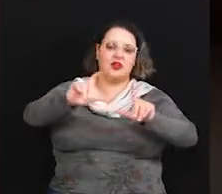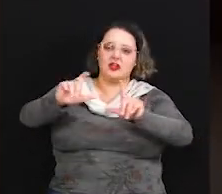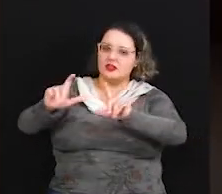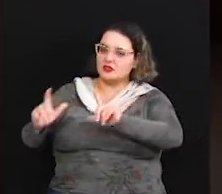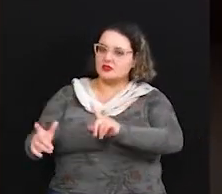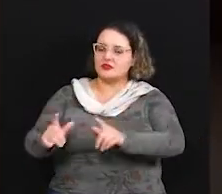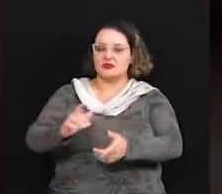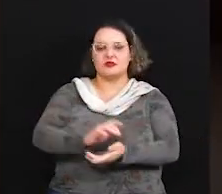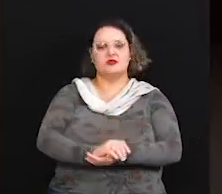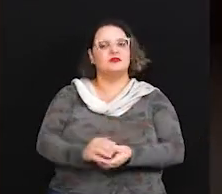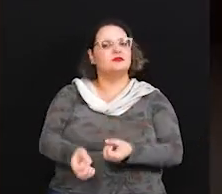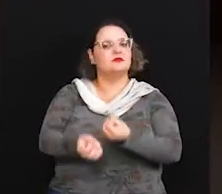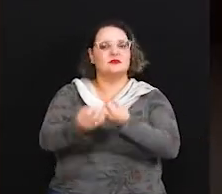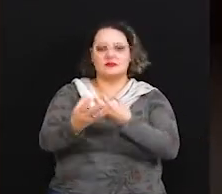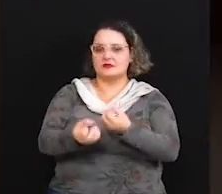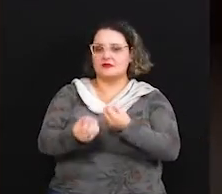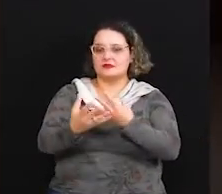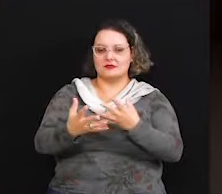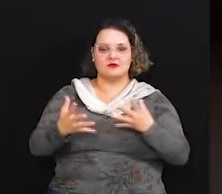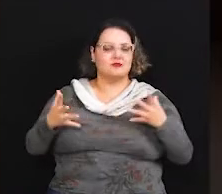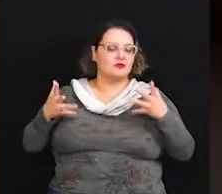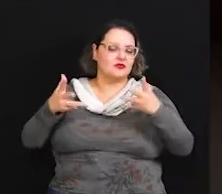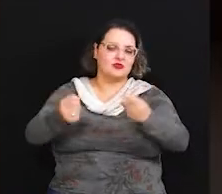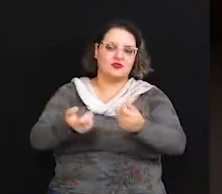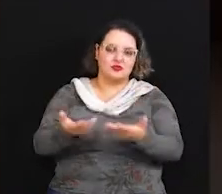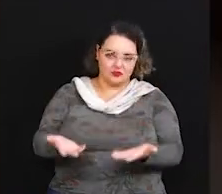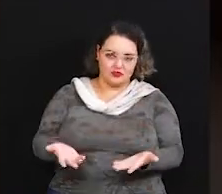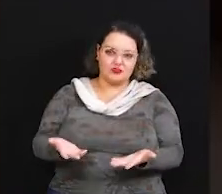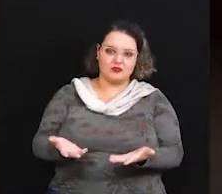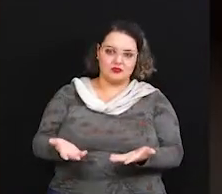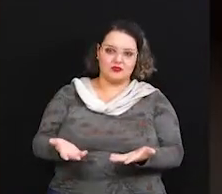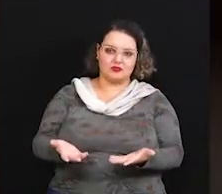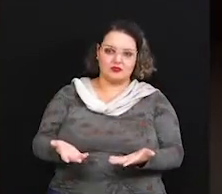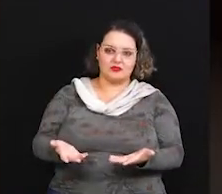fotos e informações em